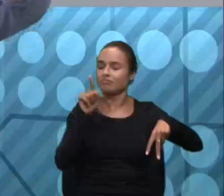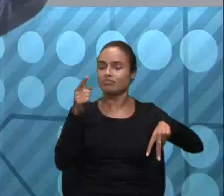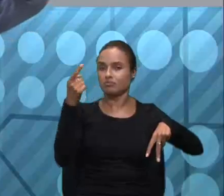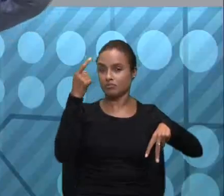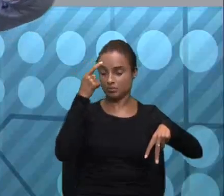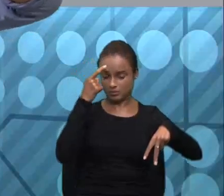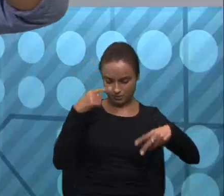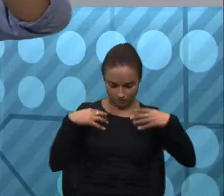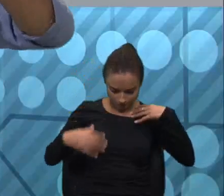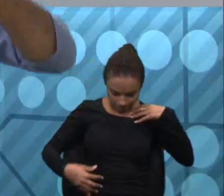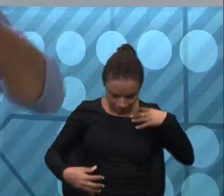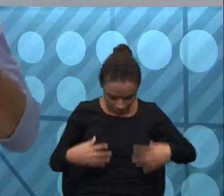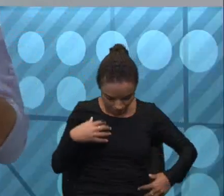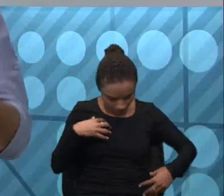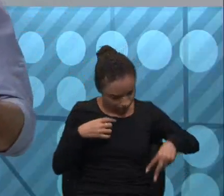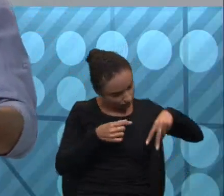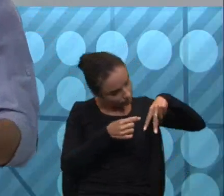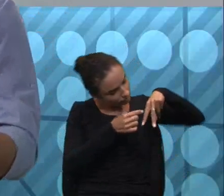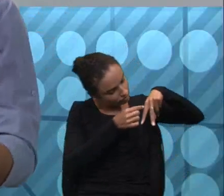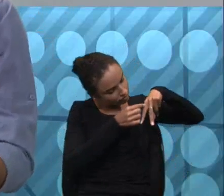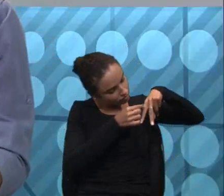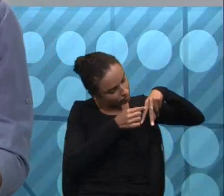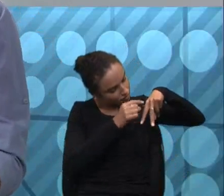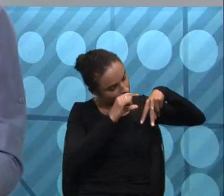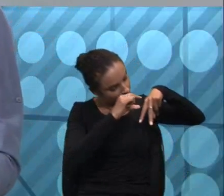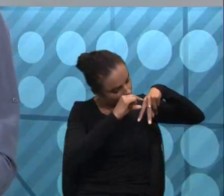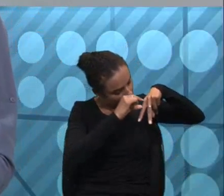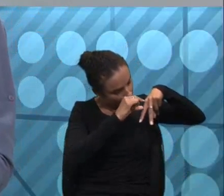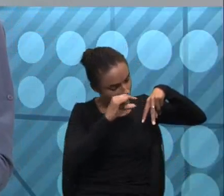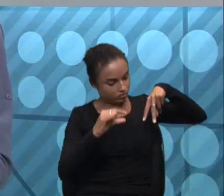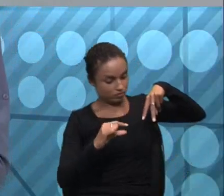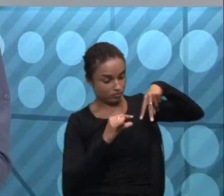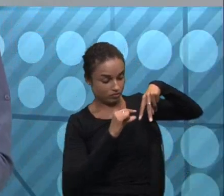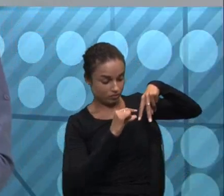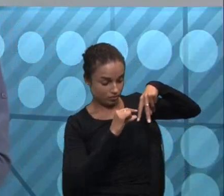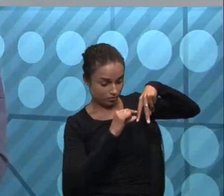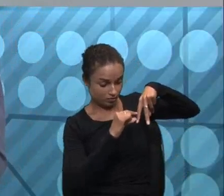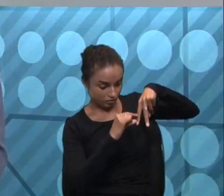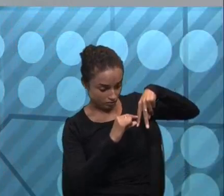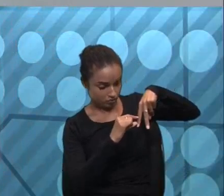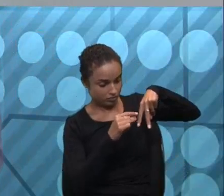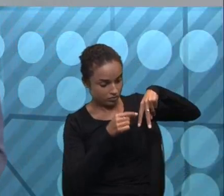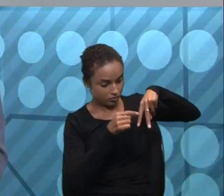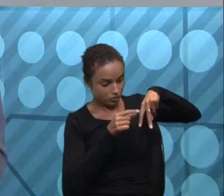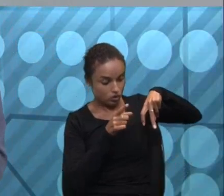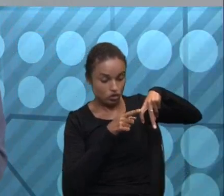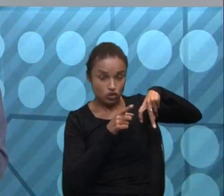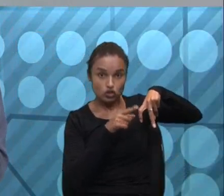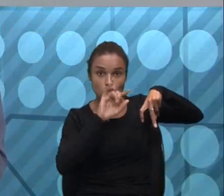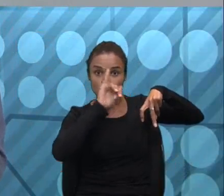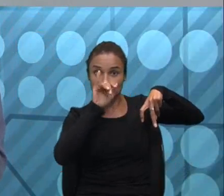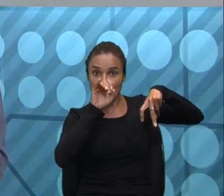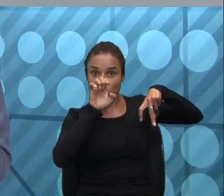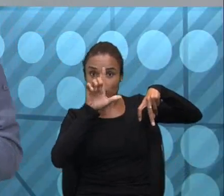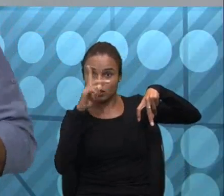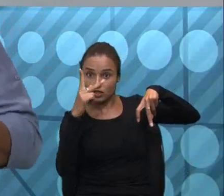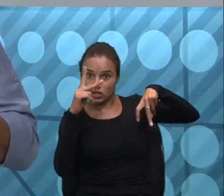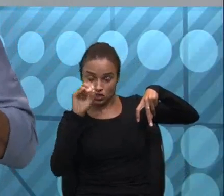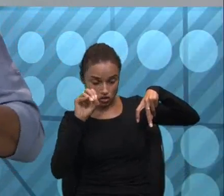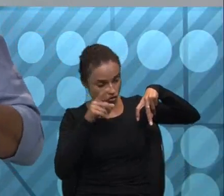anatomia entre o joelho e o pé, coxa que a gente vai pensar entre quadril e joelho. Tá